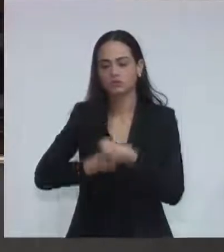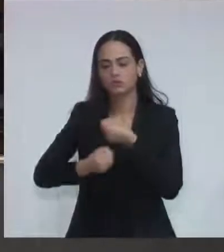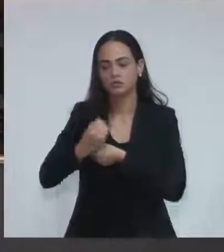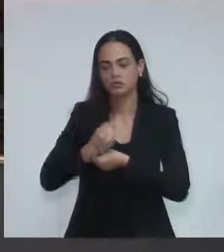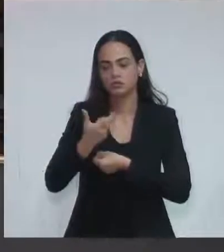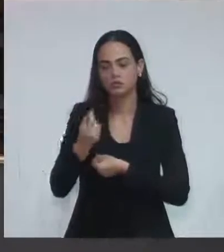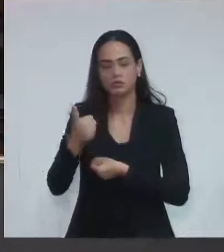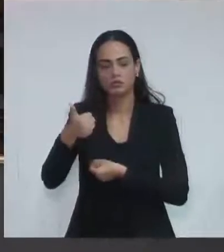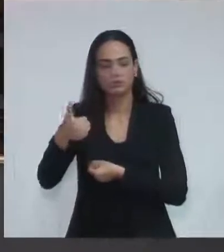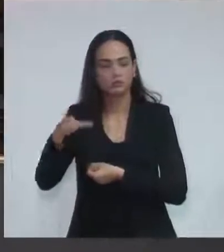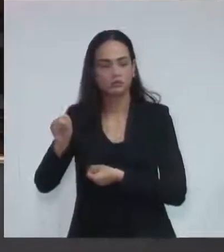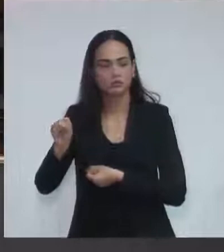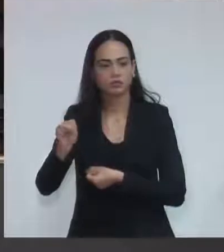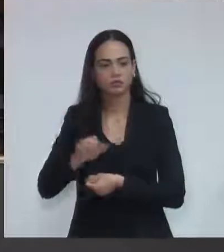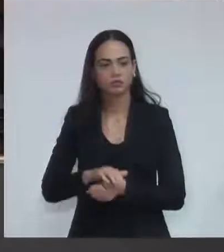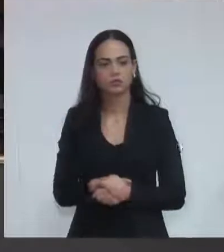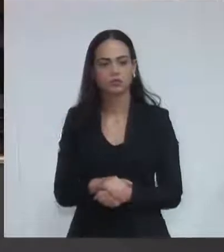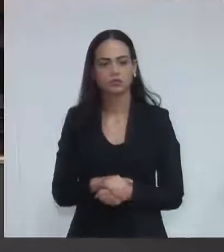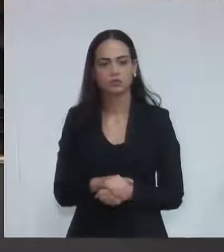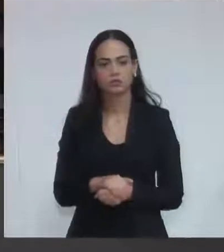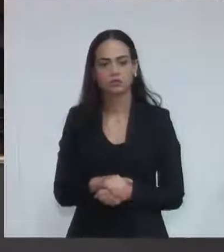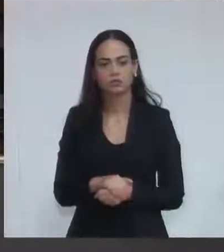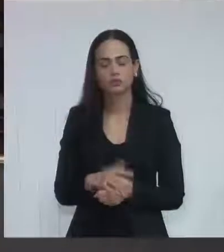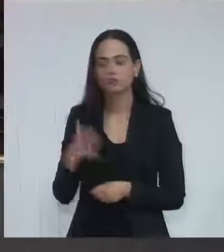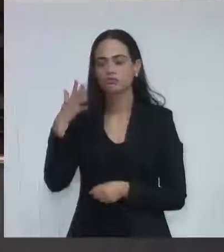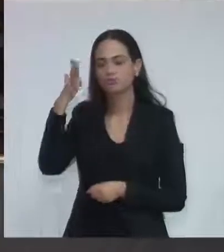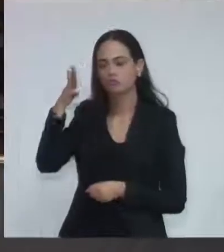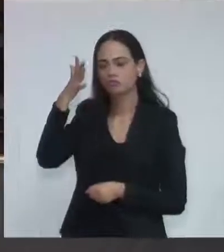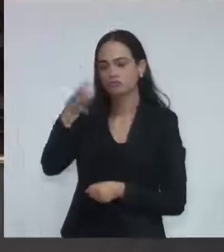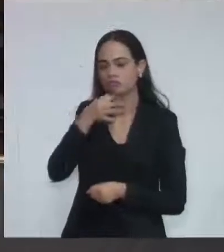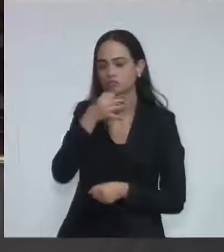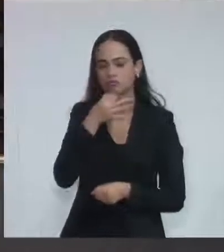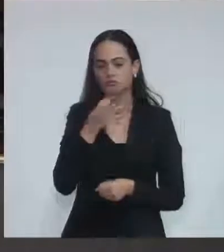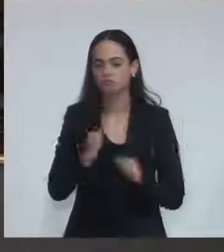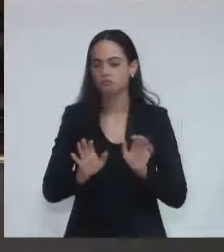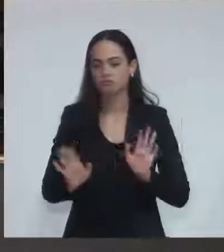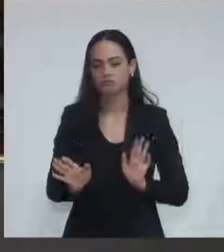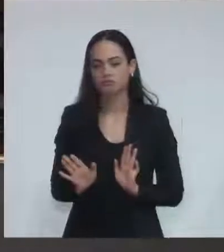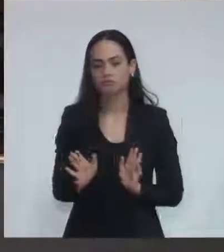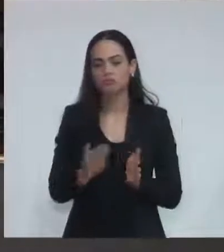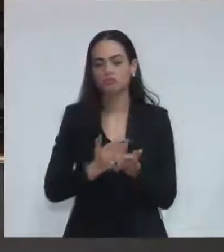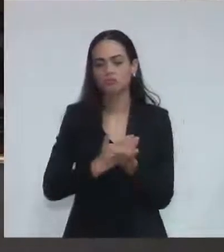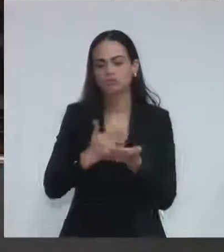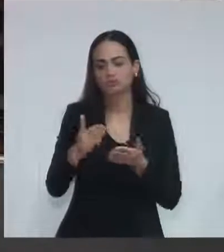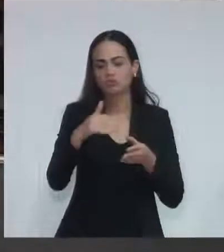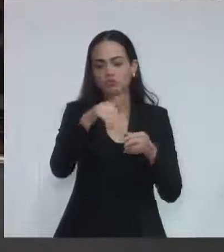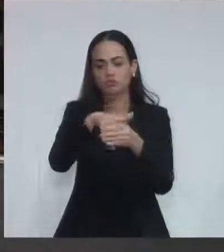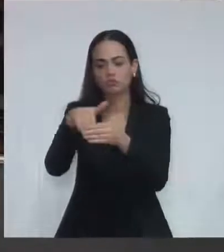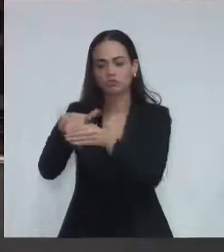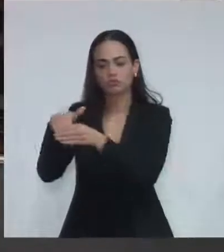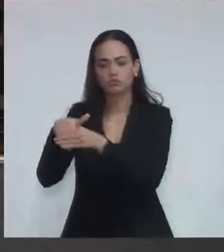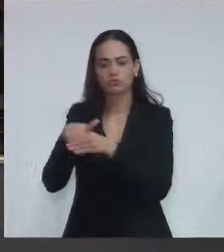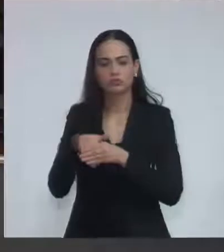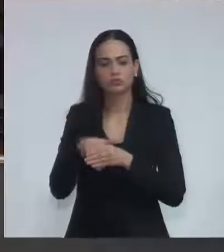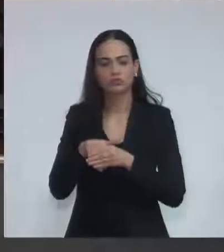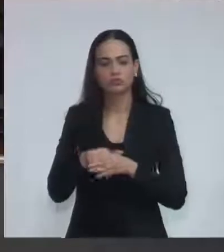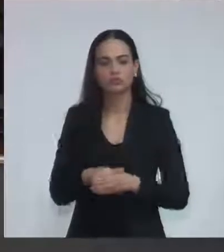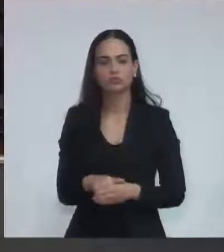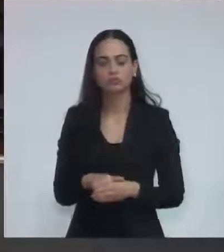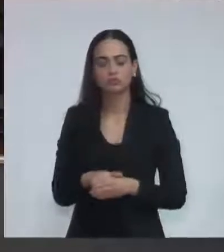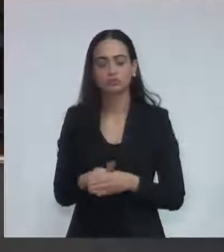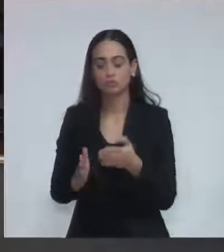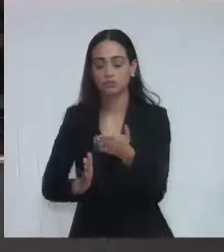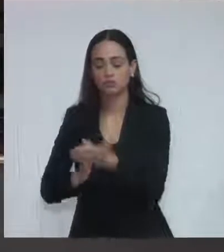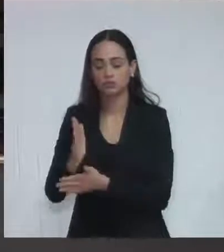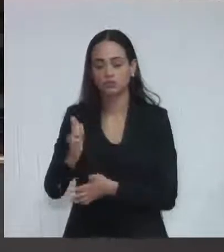votação? Não havendo nenhuma manifestação de liderança, está em votação única. Os vereadores que aprovam, permaneçam como se encontram. Aprovado